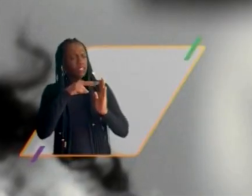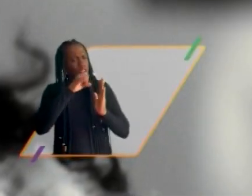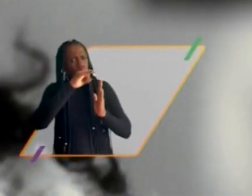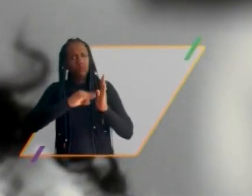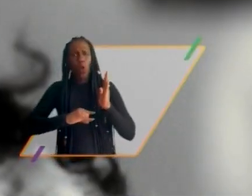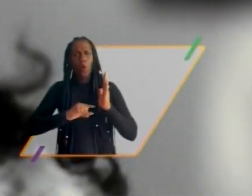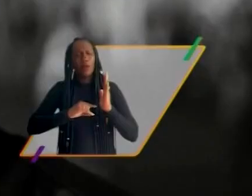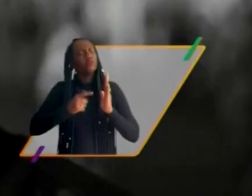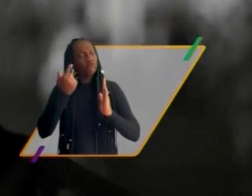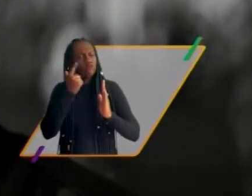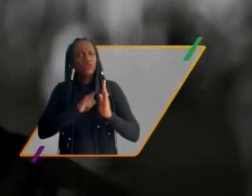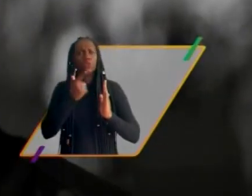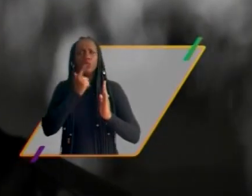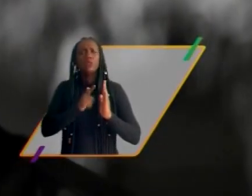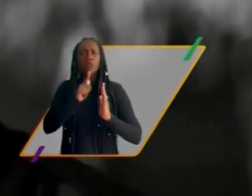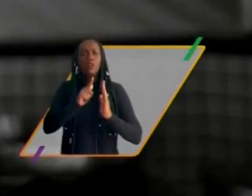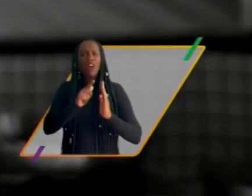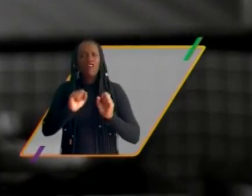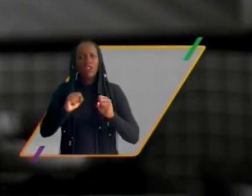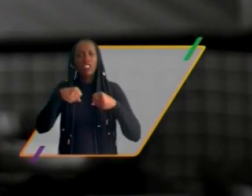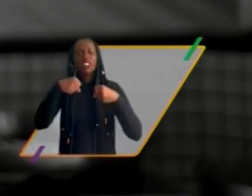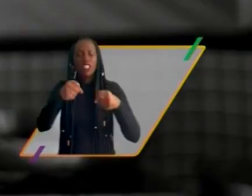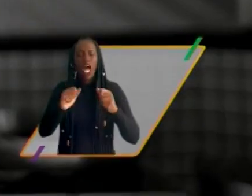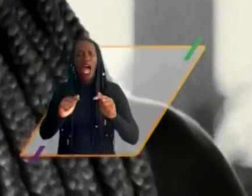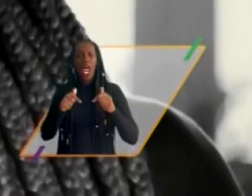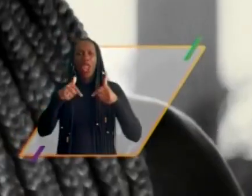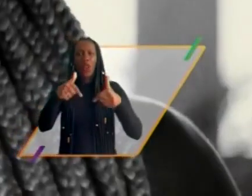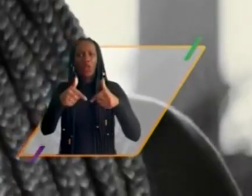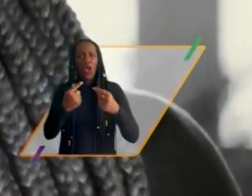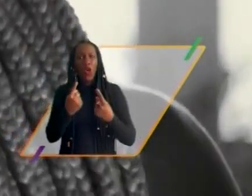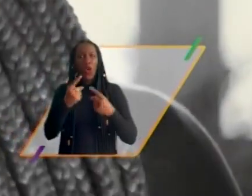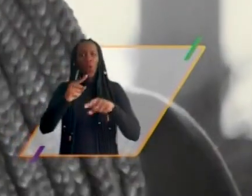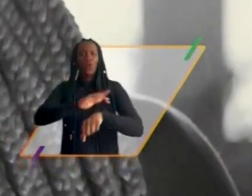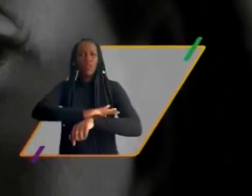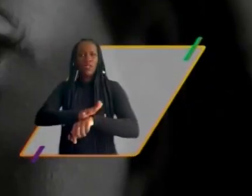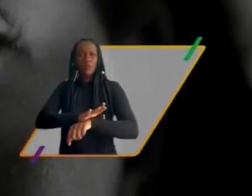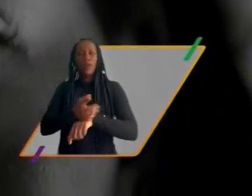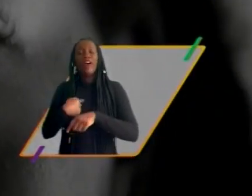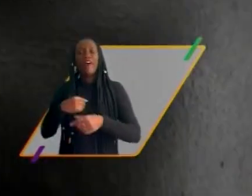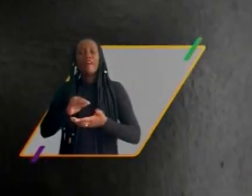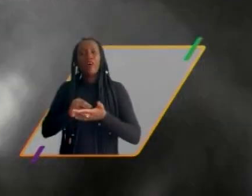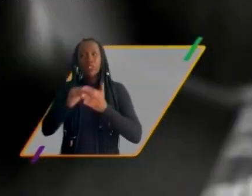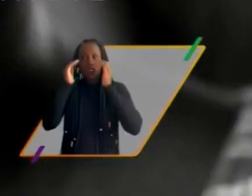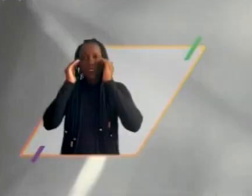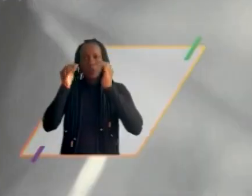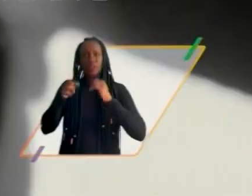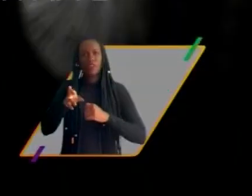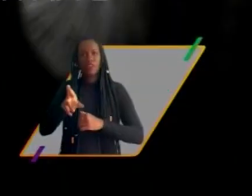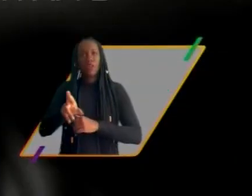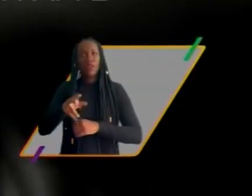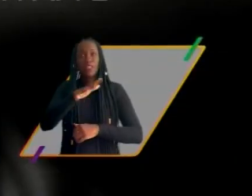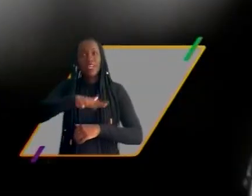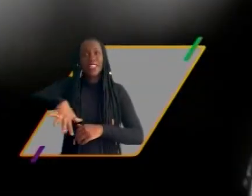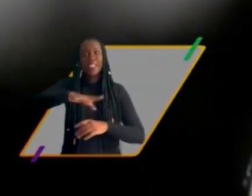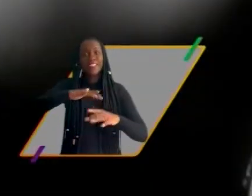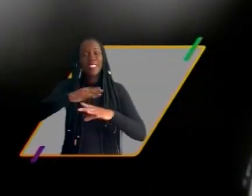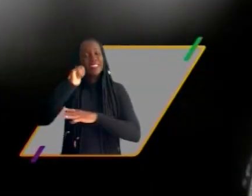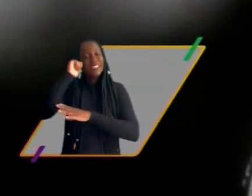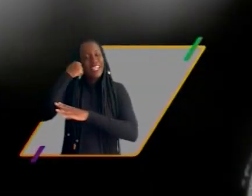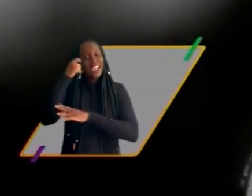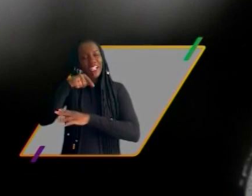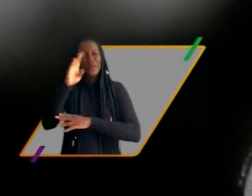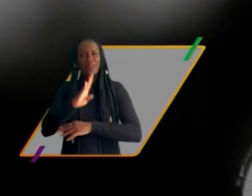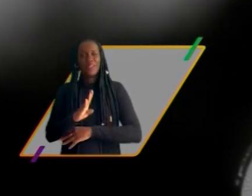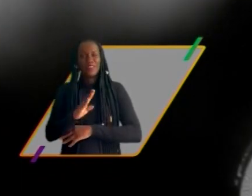papel, fortalecendo a luta contra o racismo e a intolerância na cidade mais negra do Brasil.